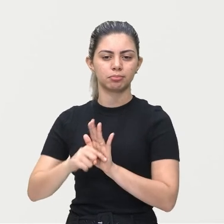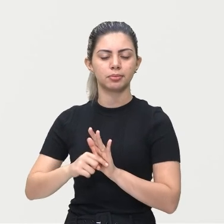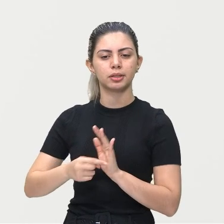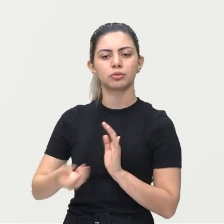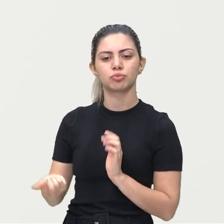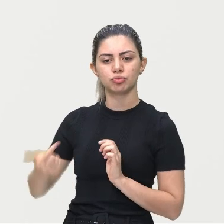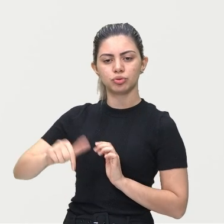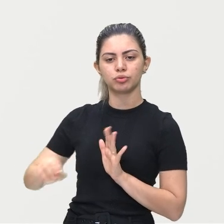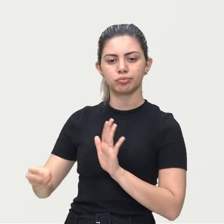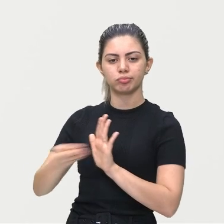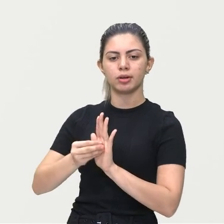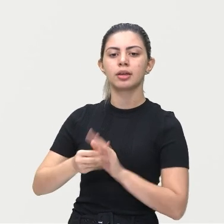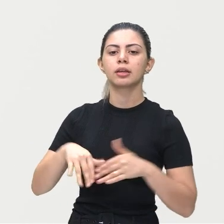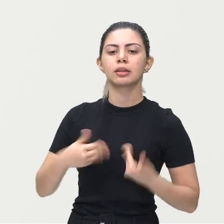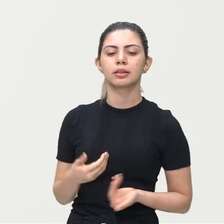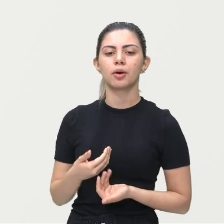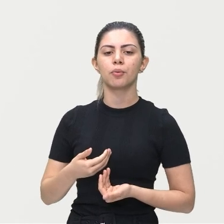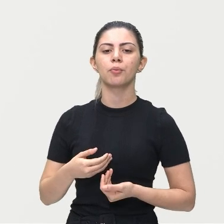menos